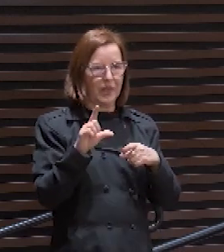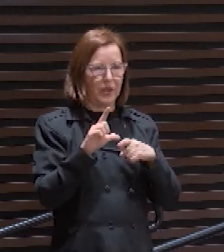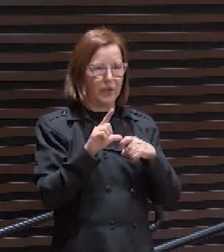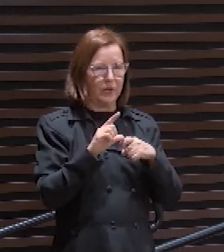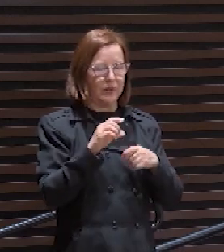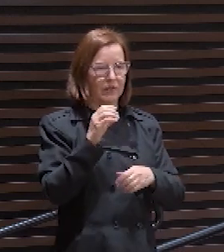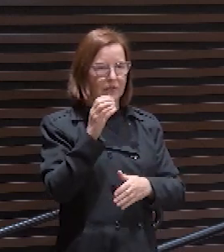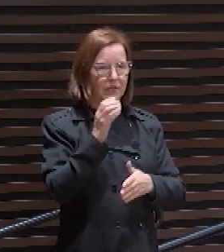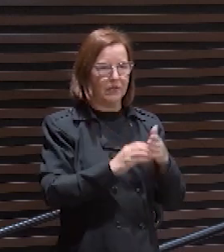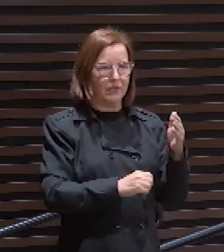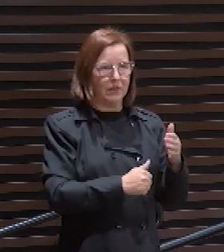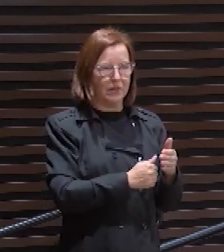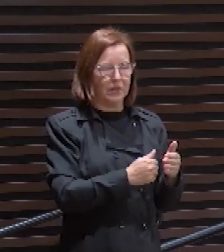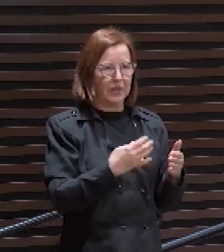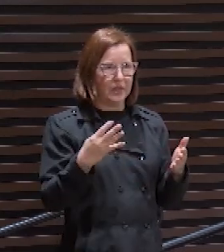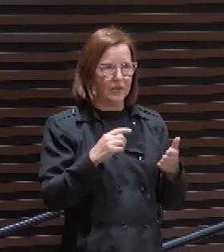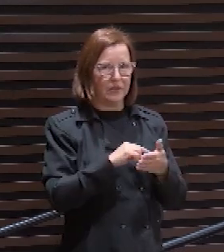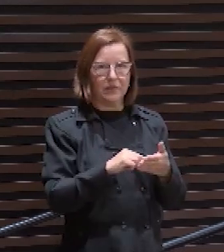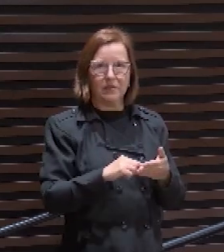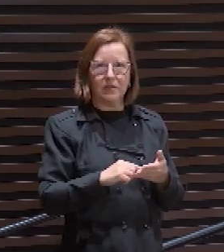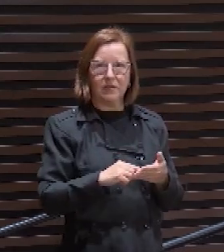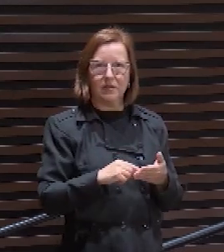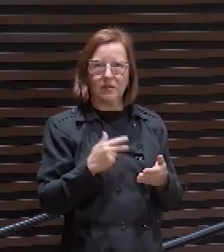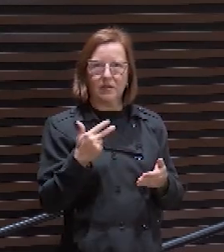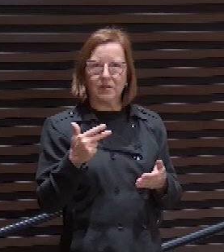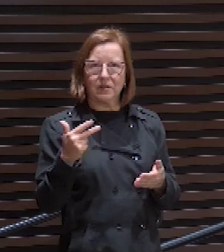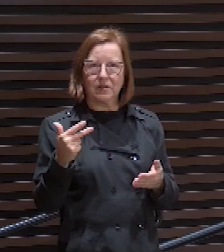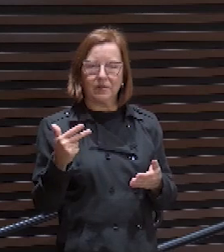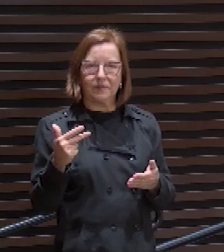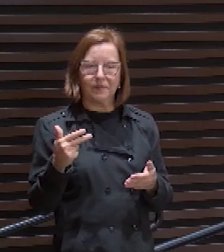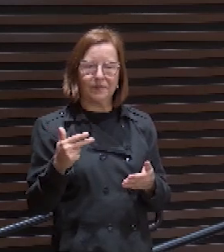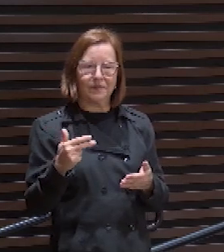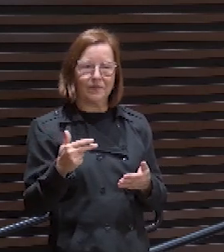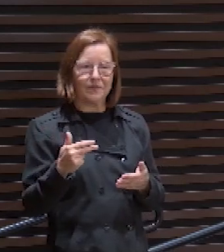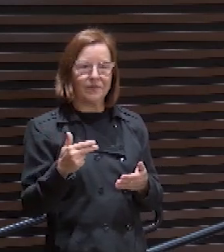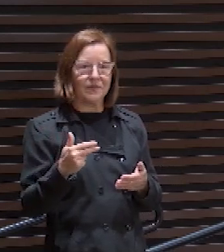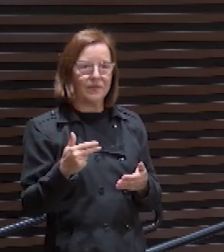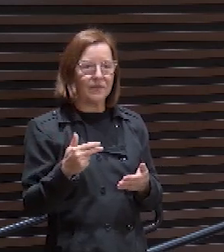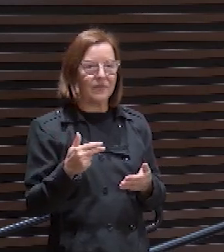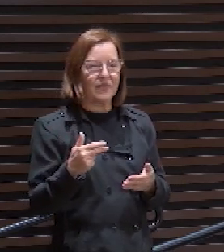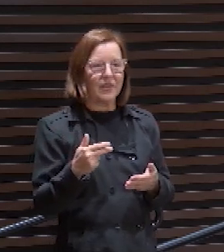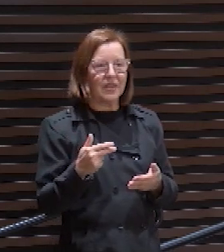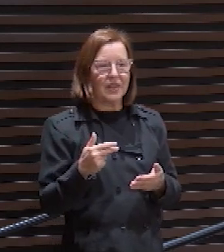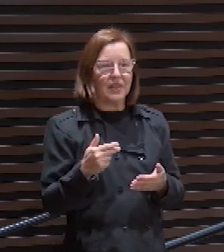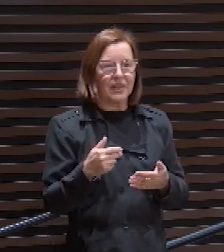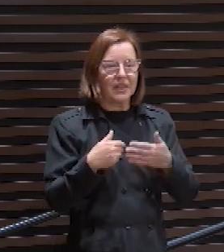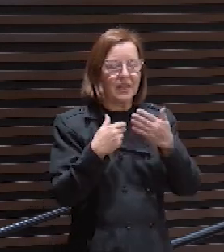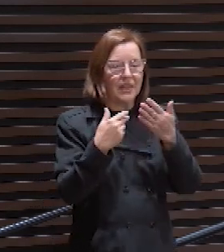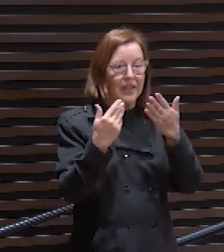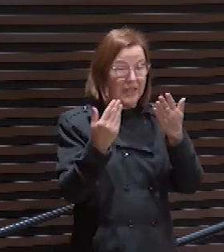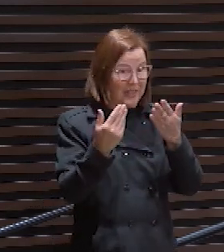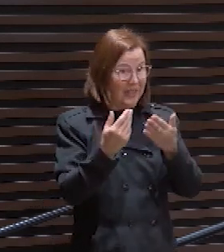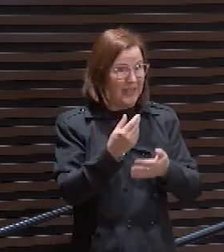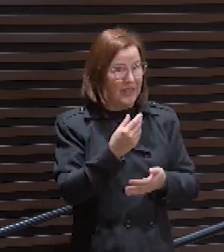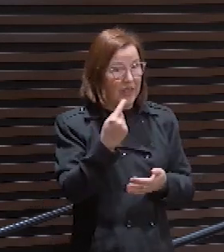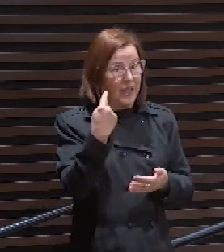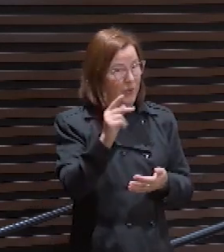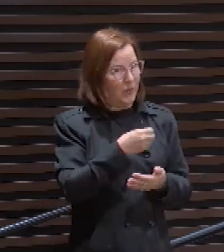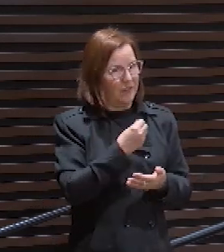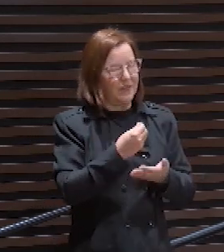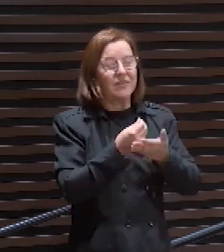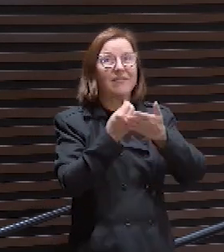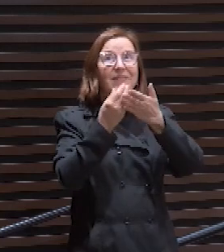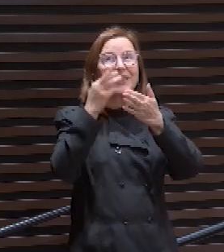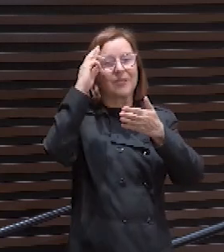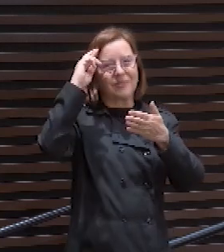14, 33. Entregue sua vida ao Senhor em todos os sentidos e de todas as formas, porque quando perdemos